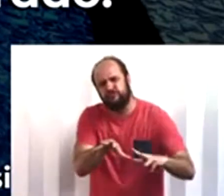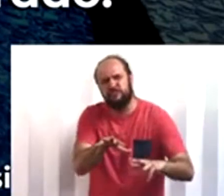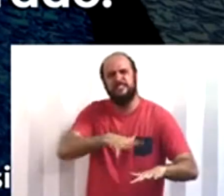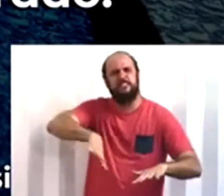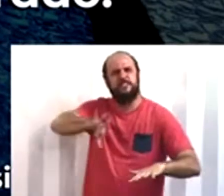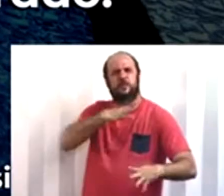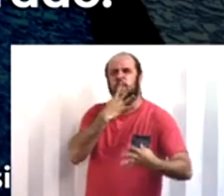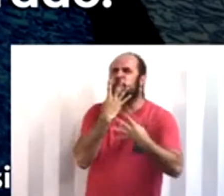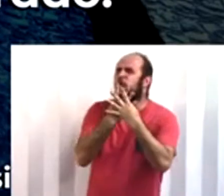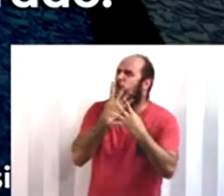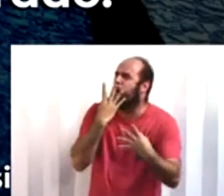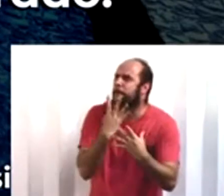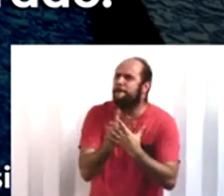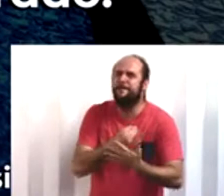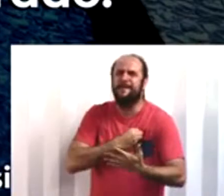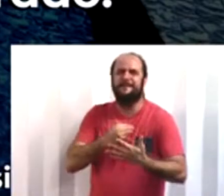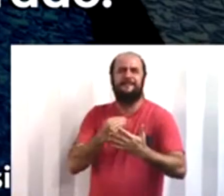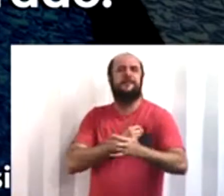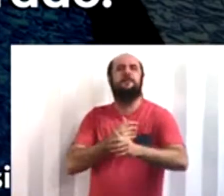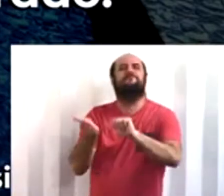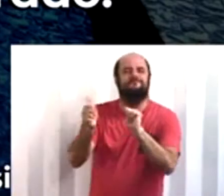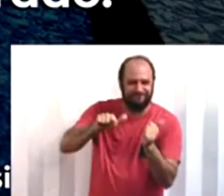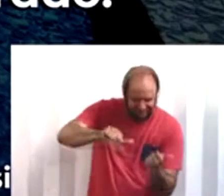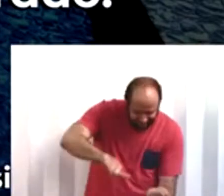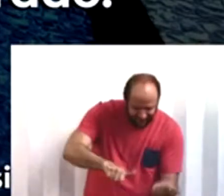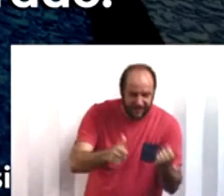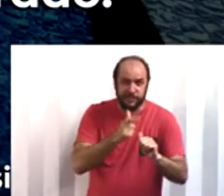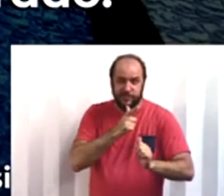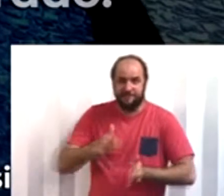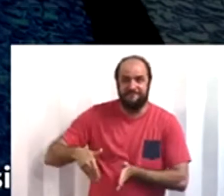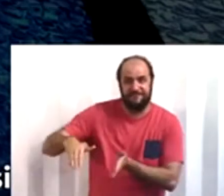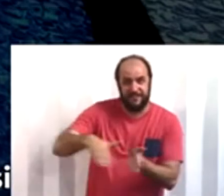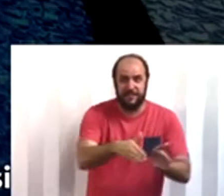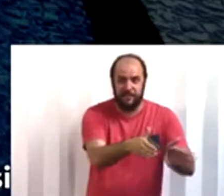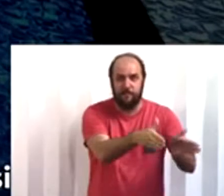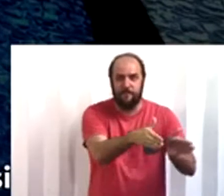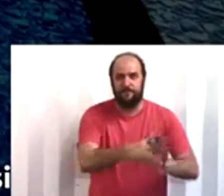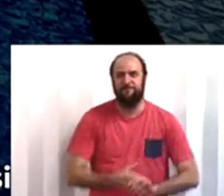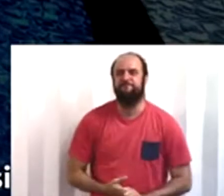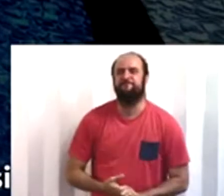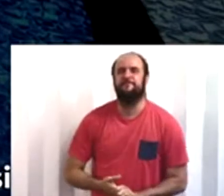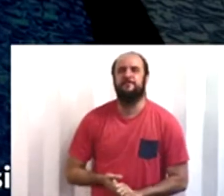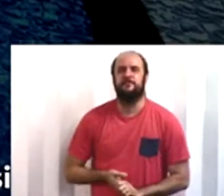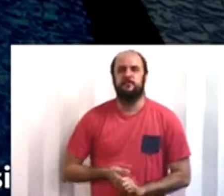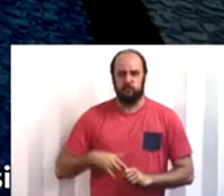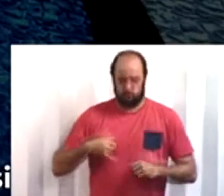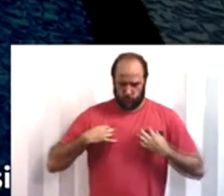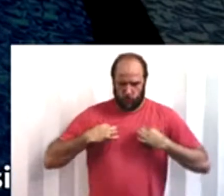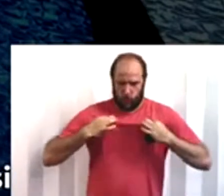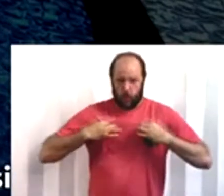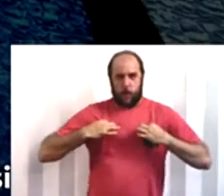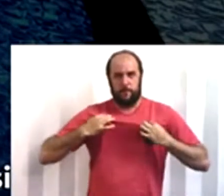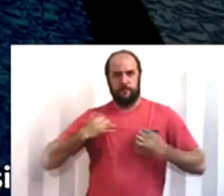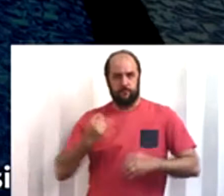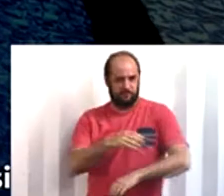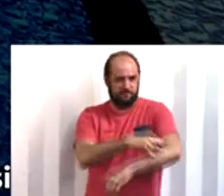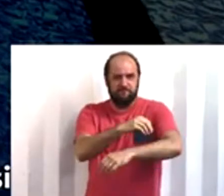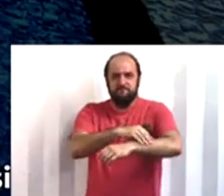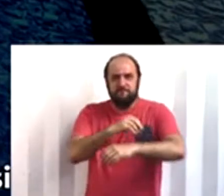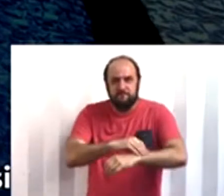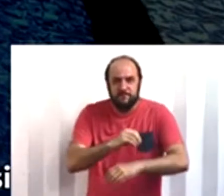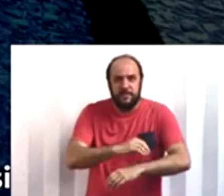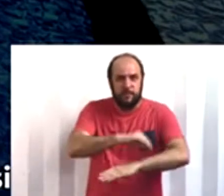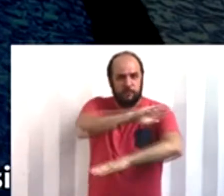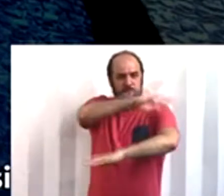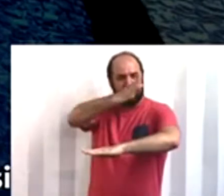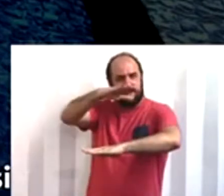os seus pecados, eram batizados por ele no Rio Jordão. As vestes de João eram feitas de pelos de